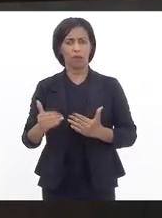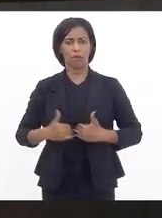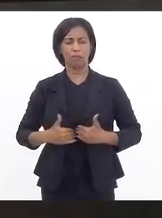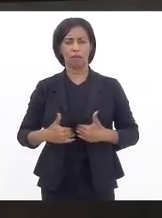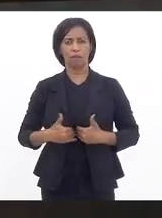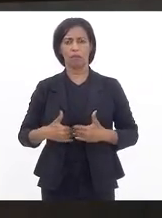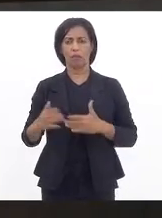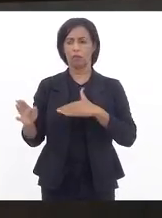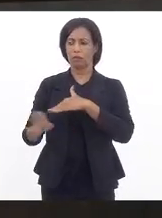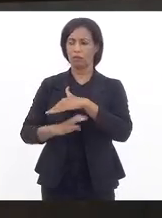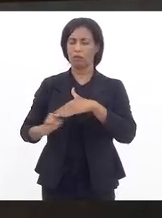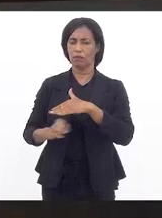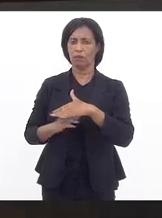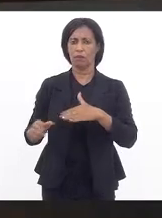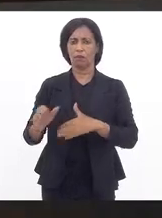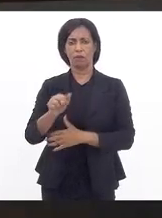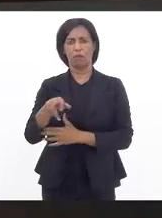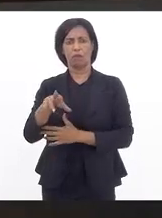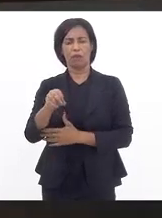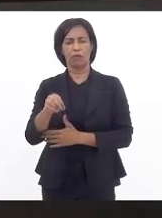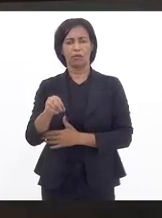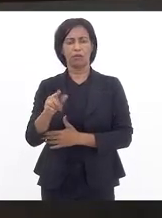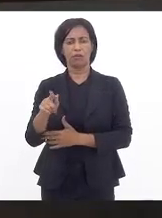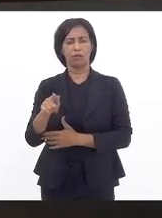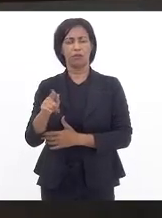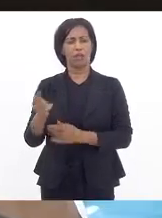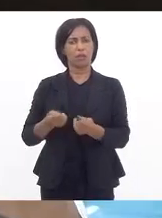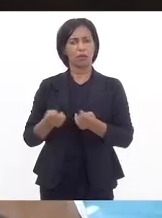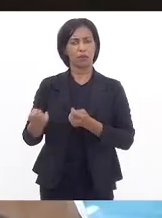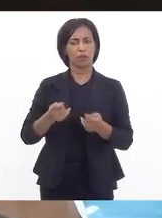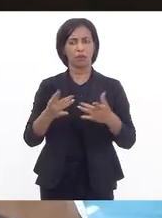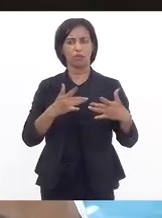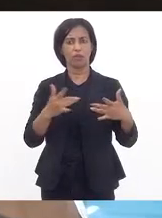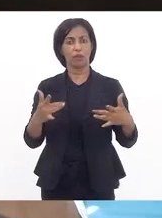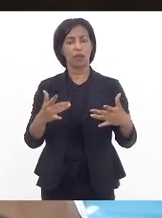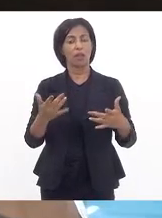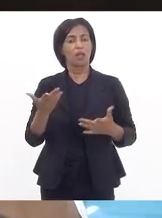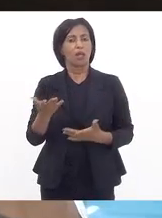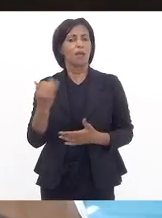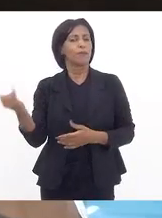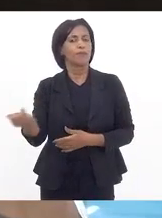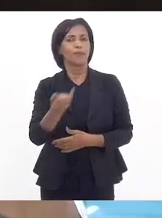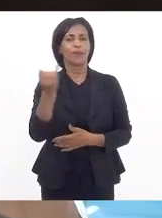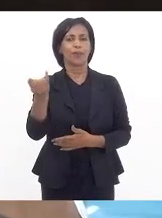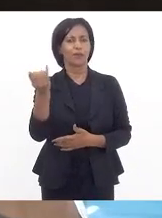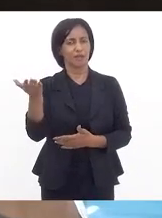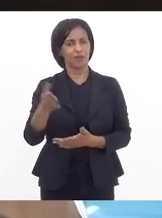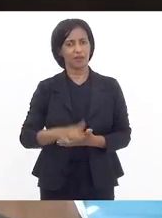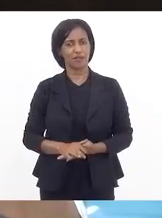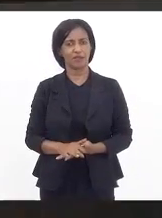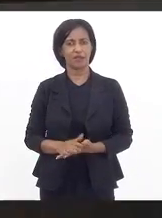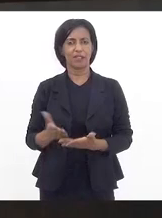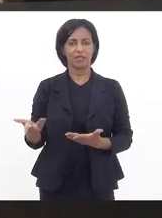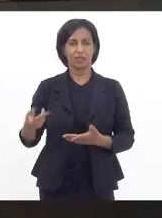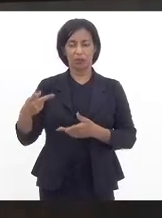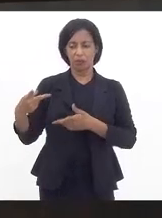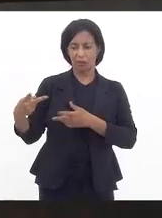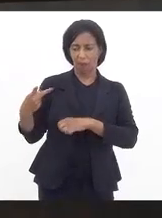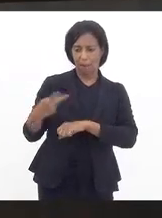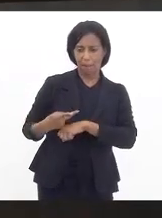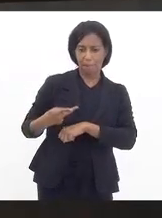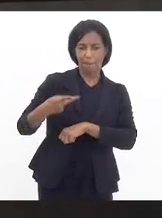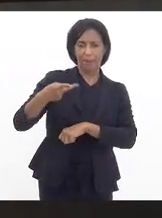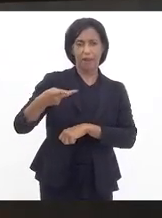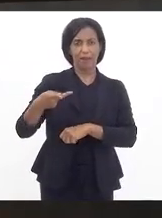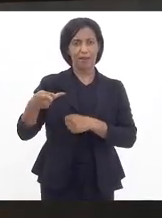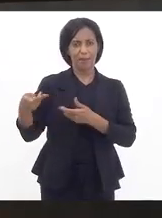Empreendimentos autogestionários da economia solidária são fundamentais então reverencia com prêmio bolsinho